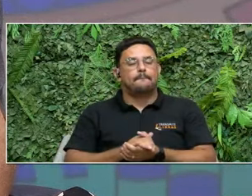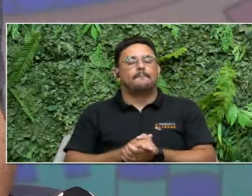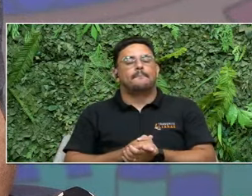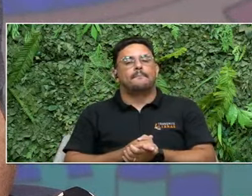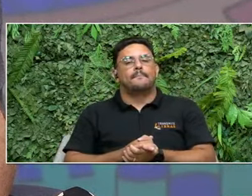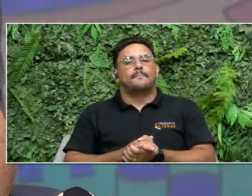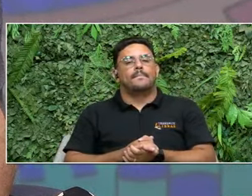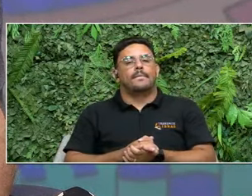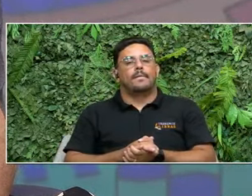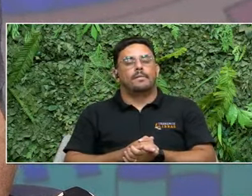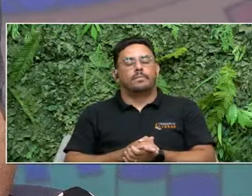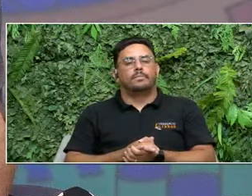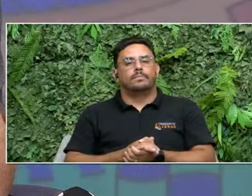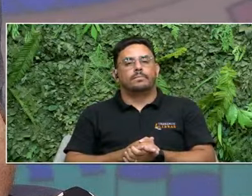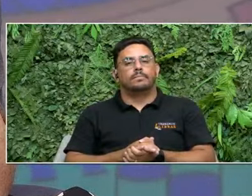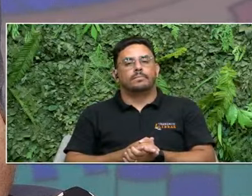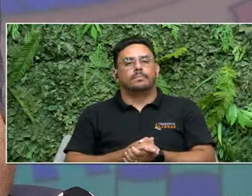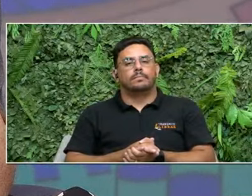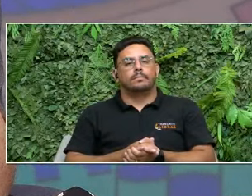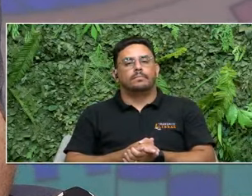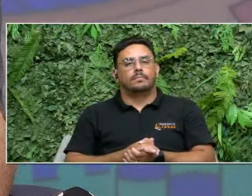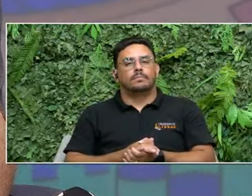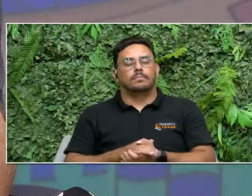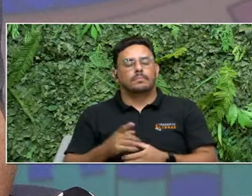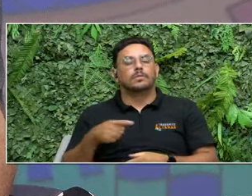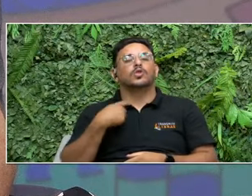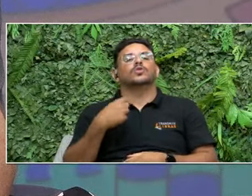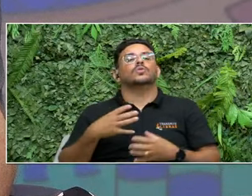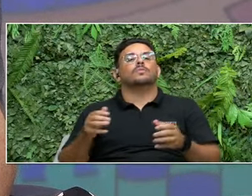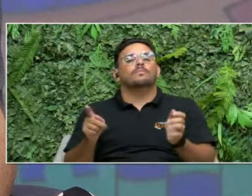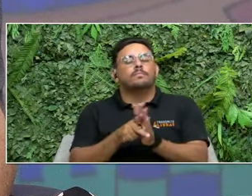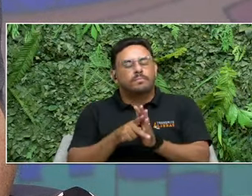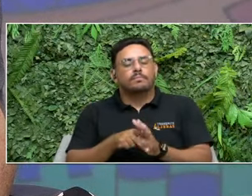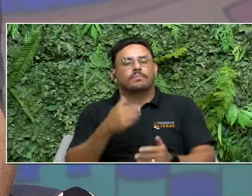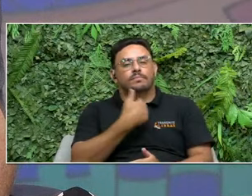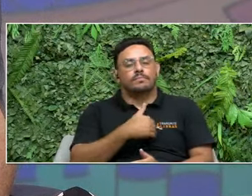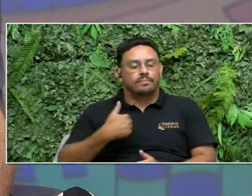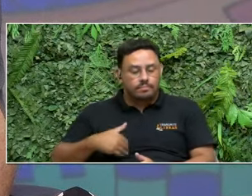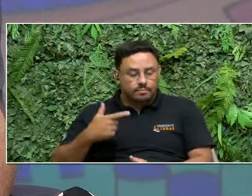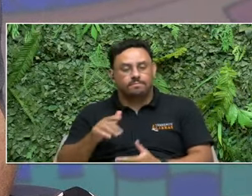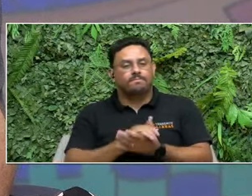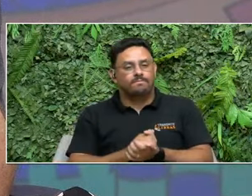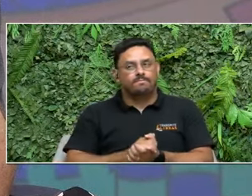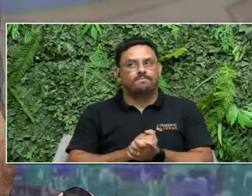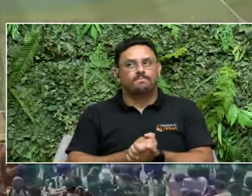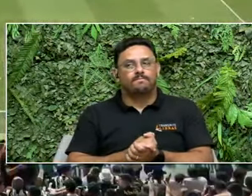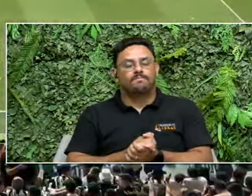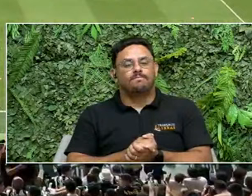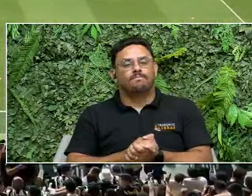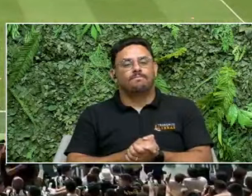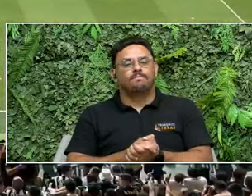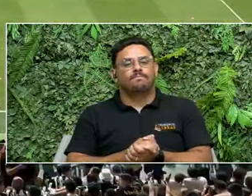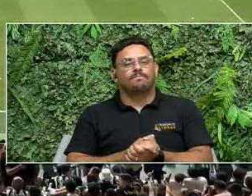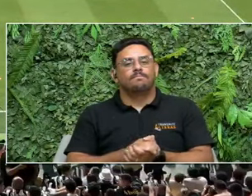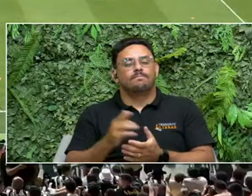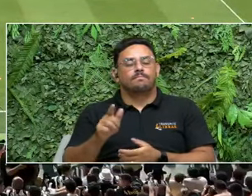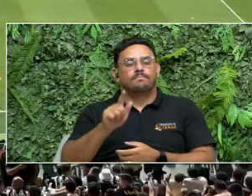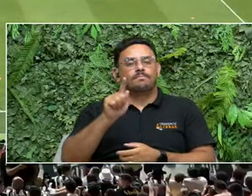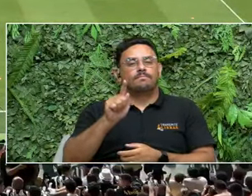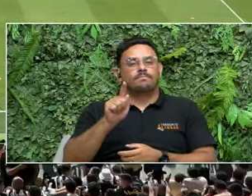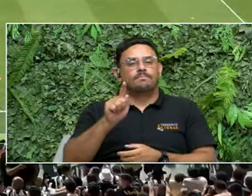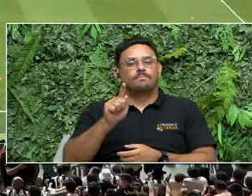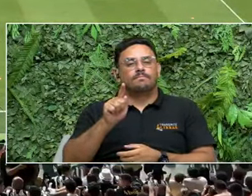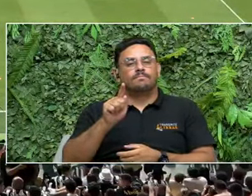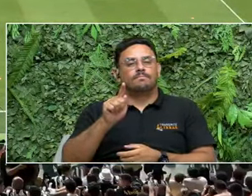galal nós somos do Clu Atlético e sem Gustavo